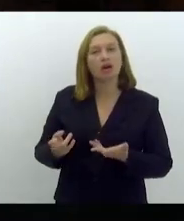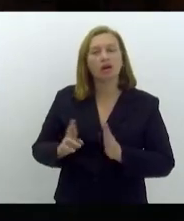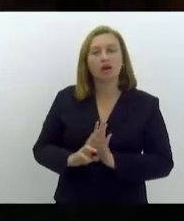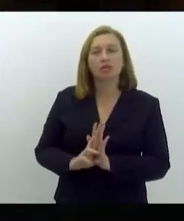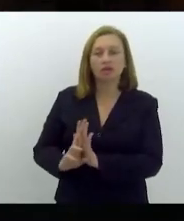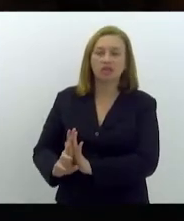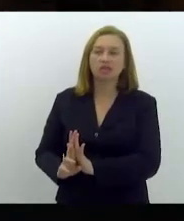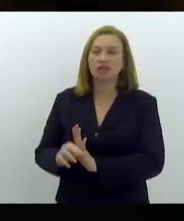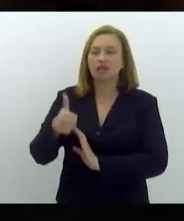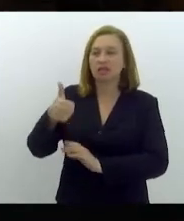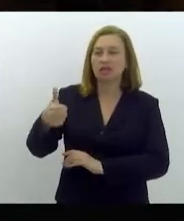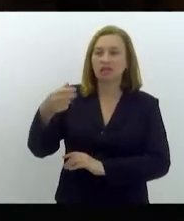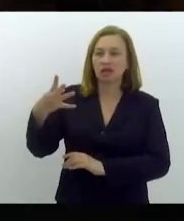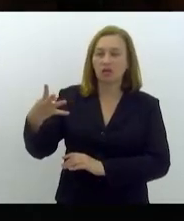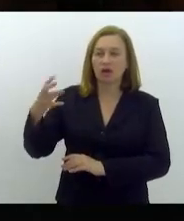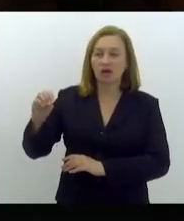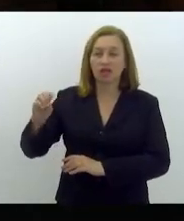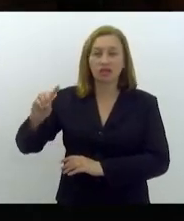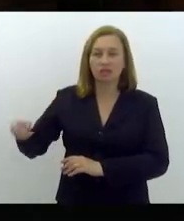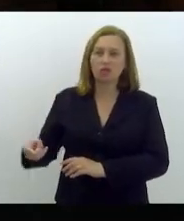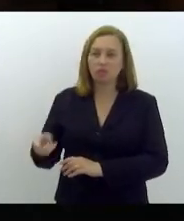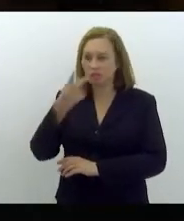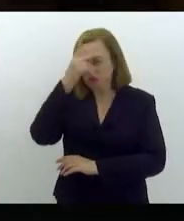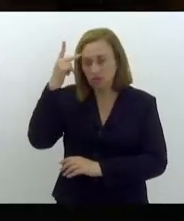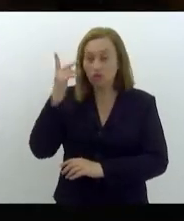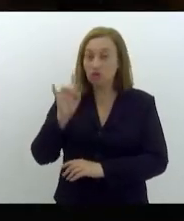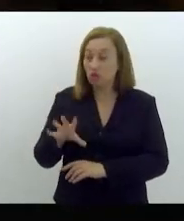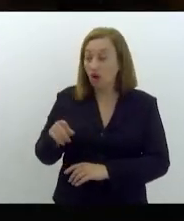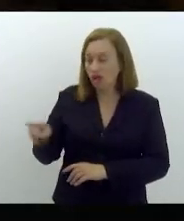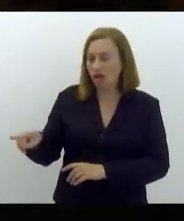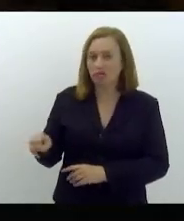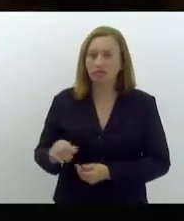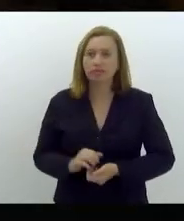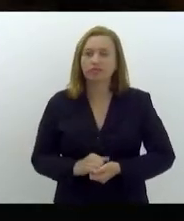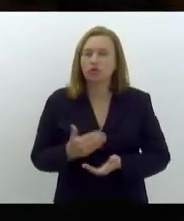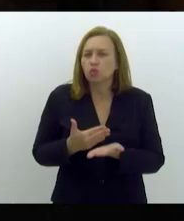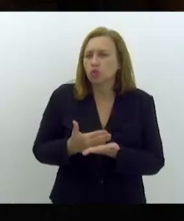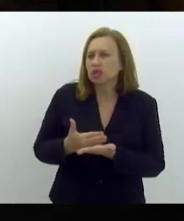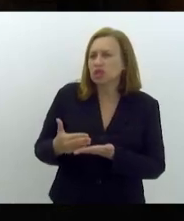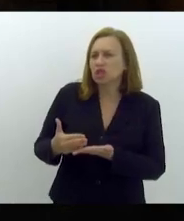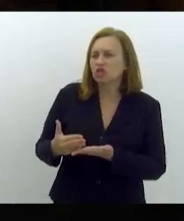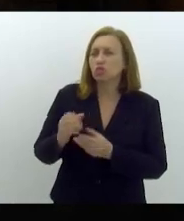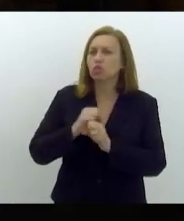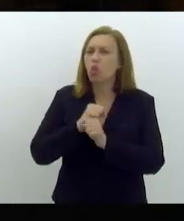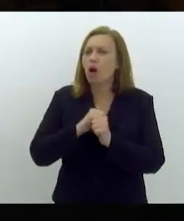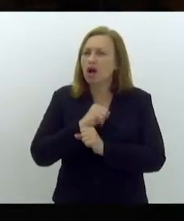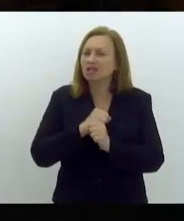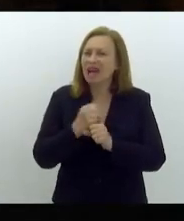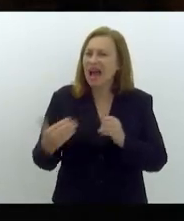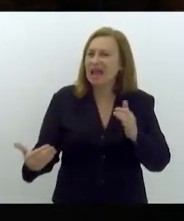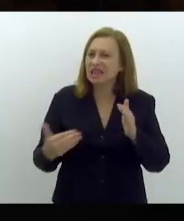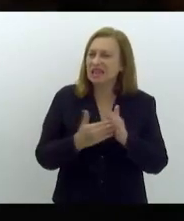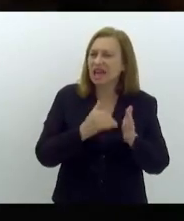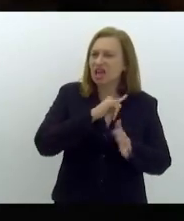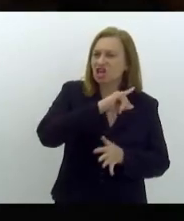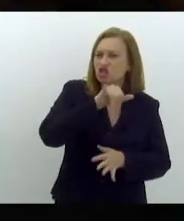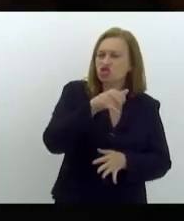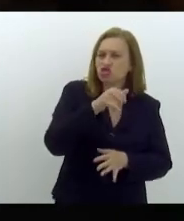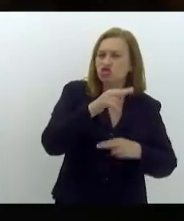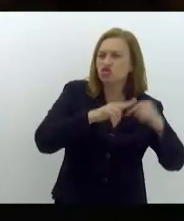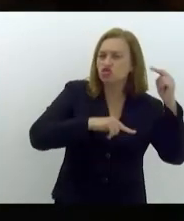habitantes só naquele espaço da Maré ali do início do ano até Junho